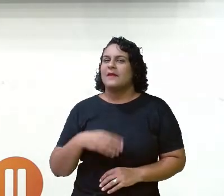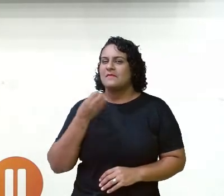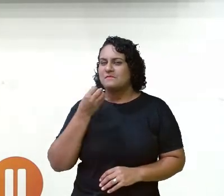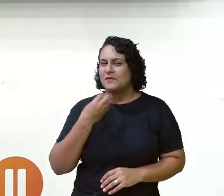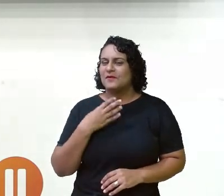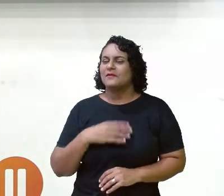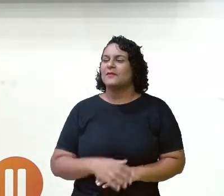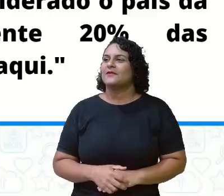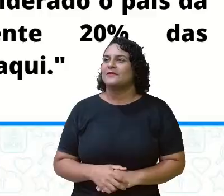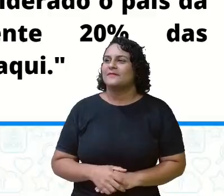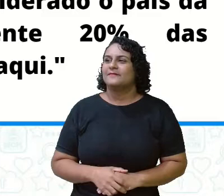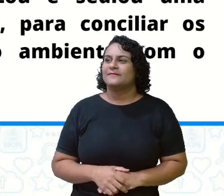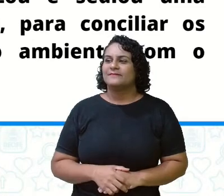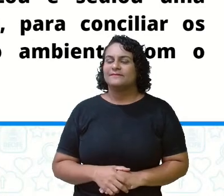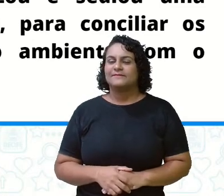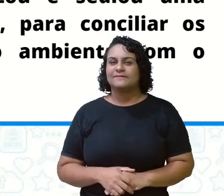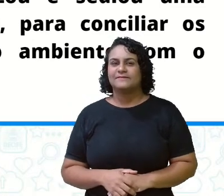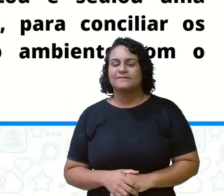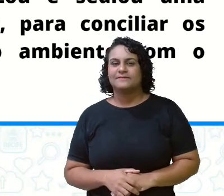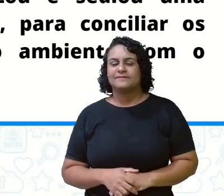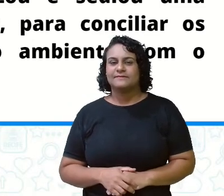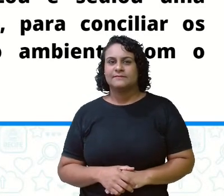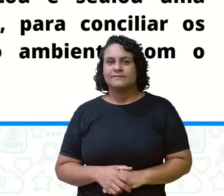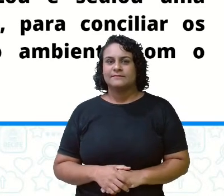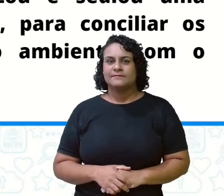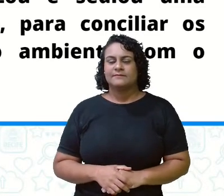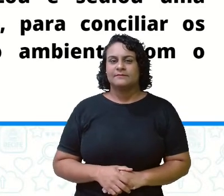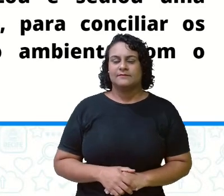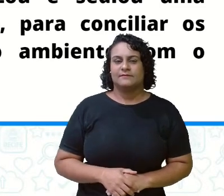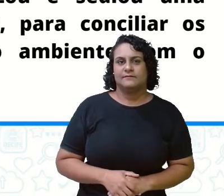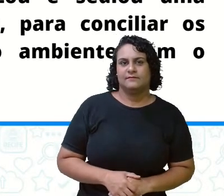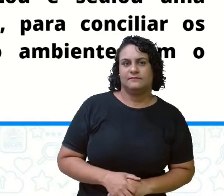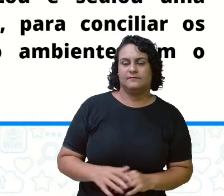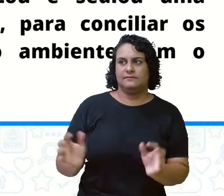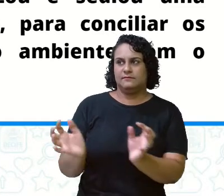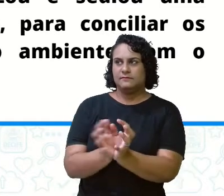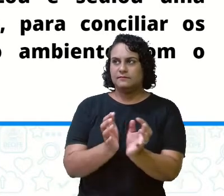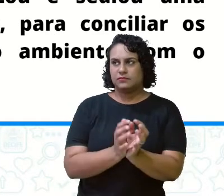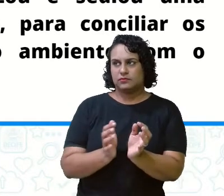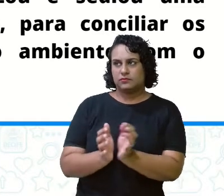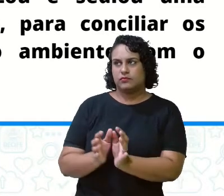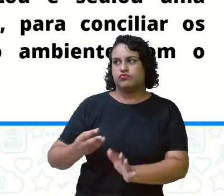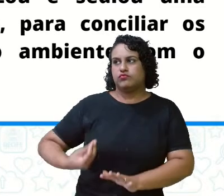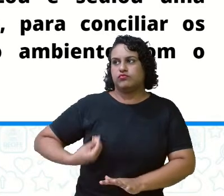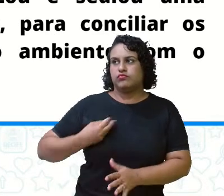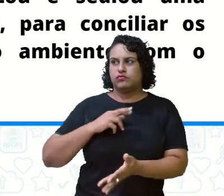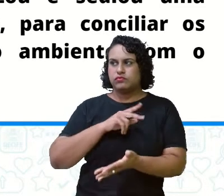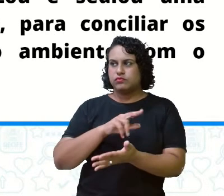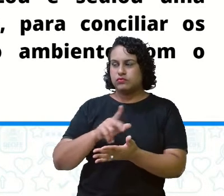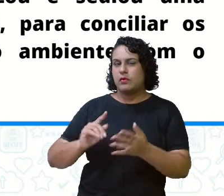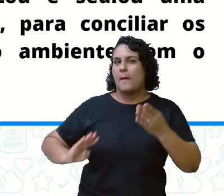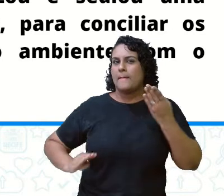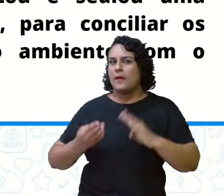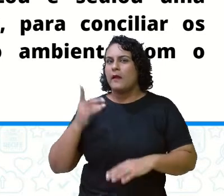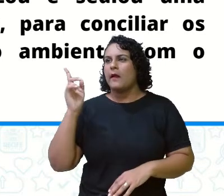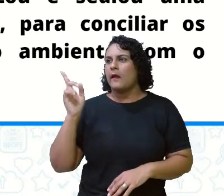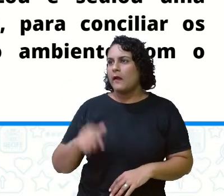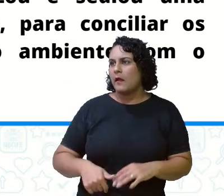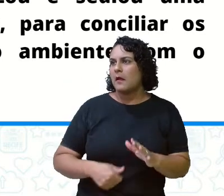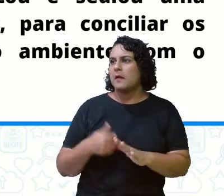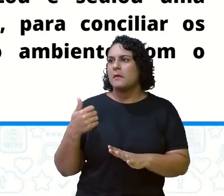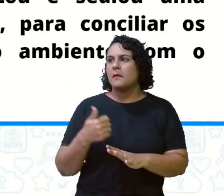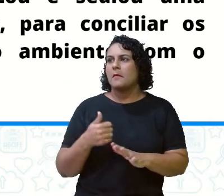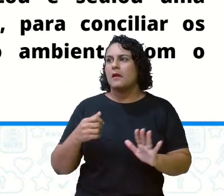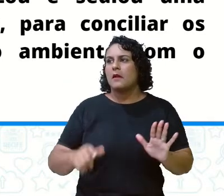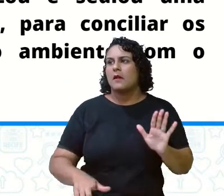viu? Vamos lá, vamos embora. A Convenção da Diversidade Biológica é o primeiro instrumento legal para assegurar